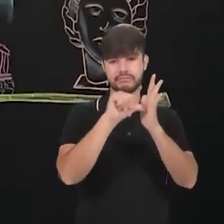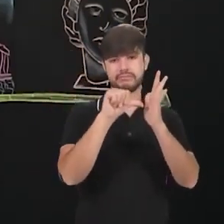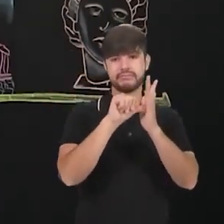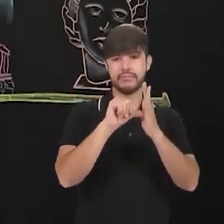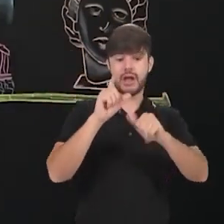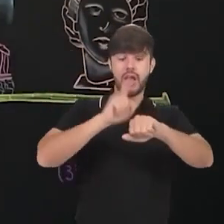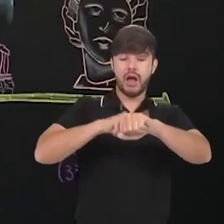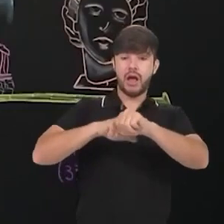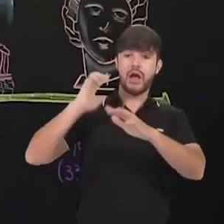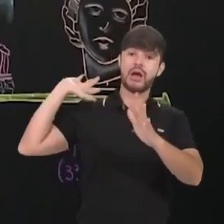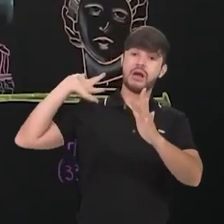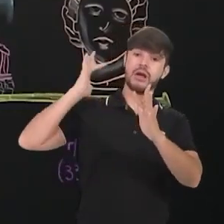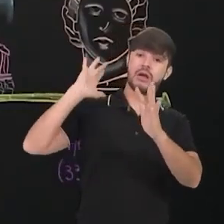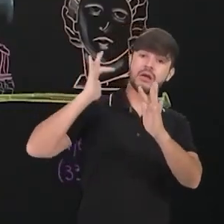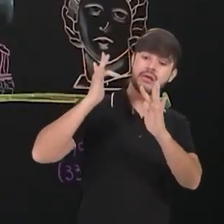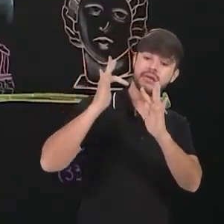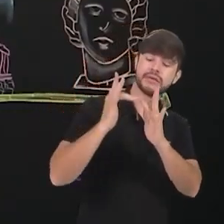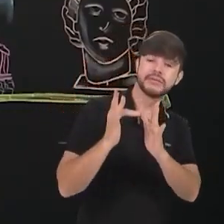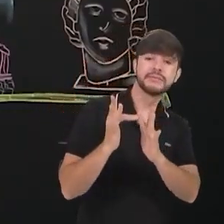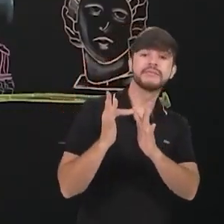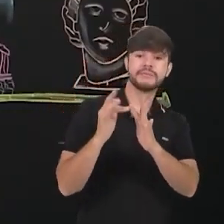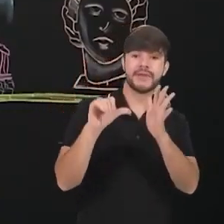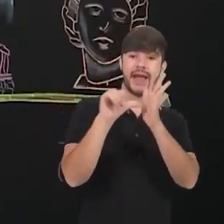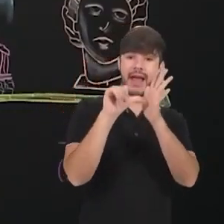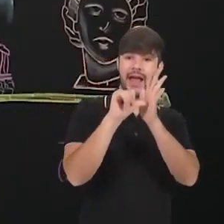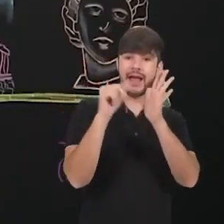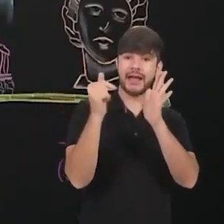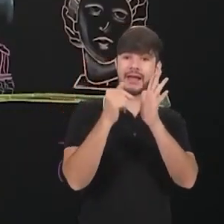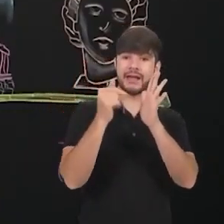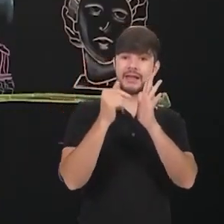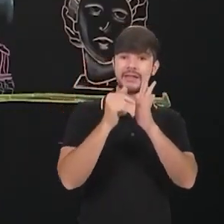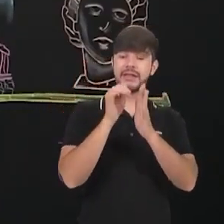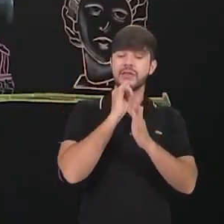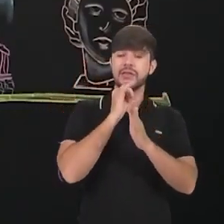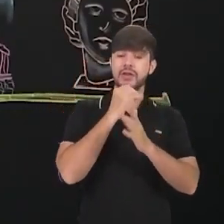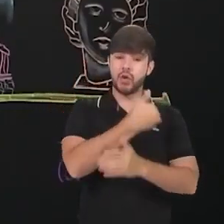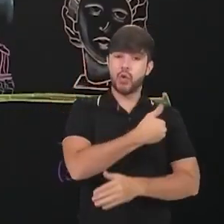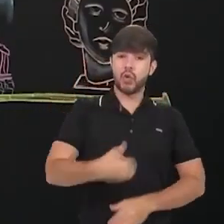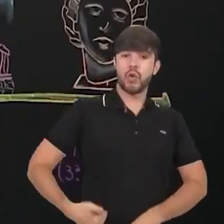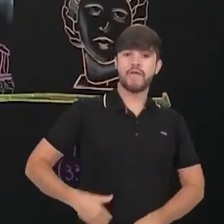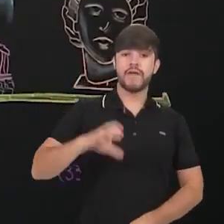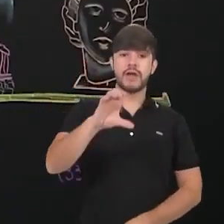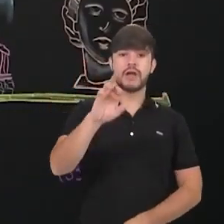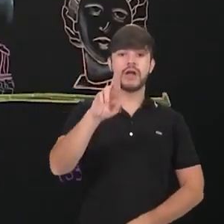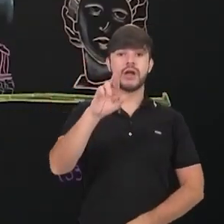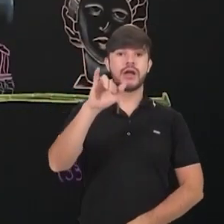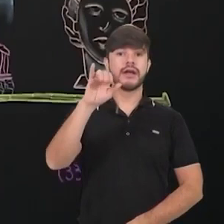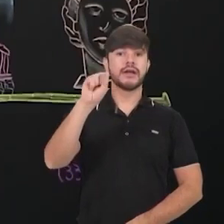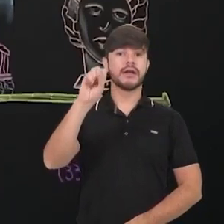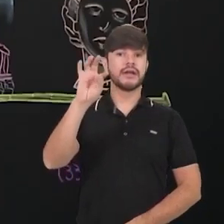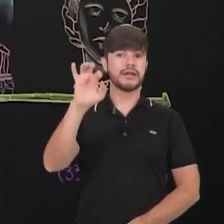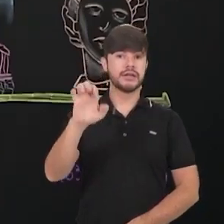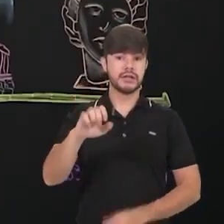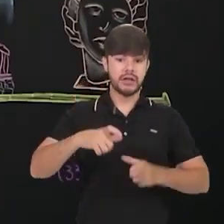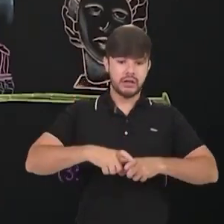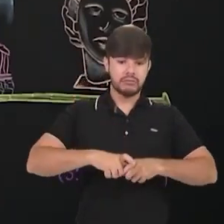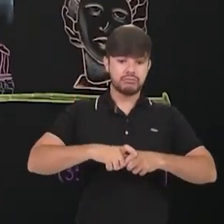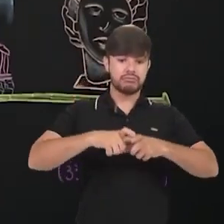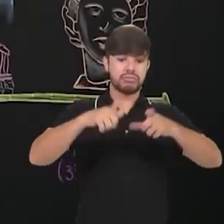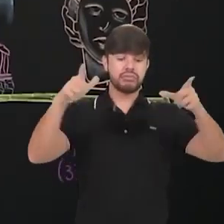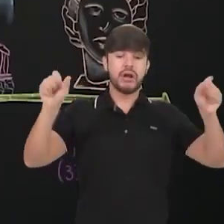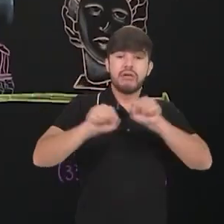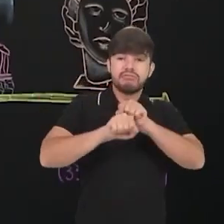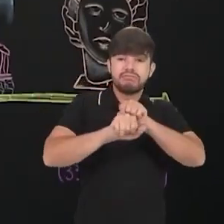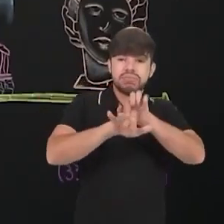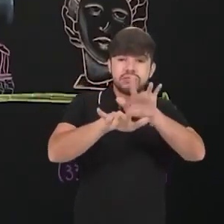período clássico, que a gente mencionou aqui, Atenas, sob um governante chamado Clístenes, ampliou a participação dos